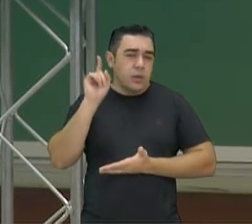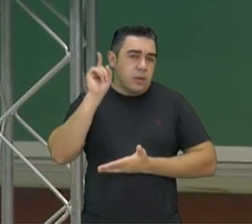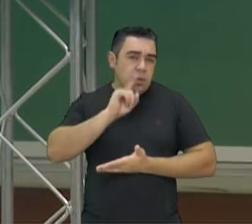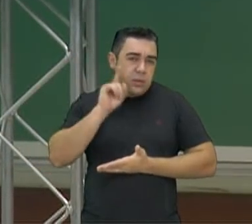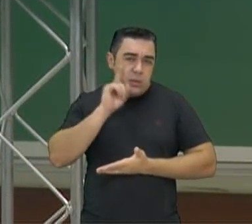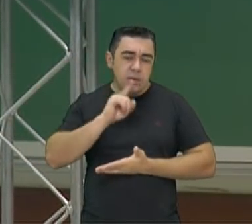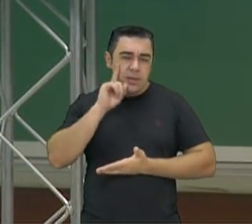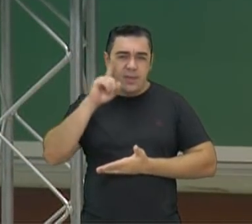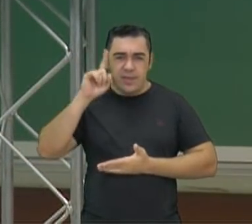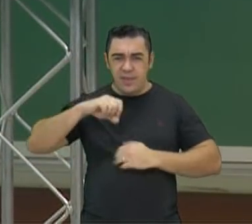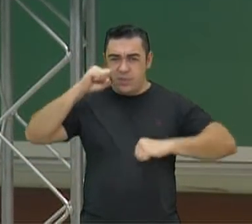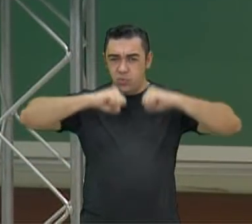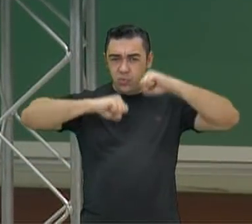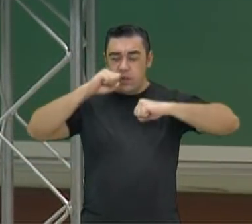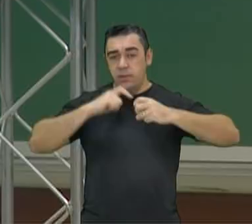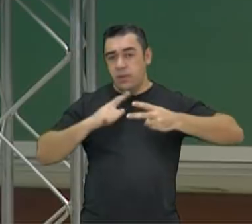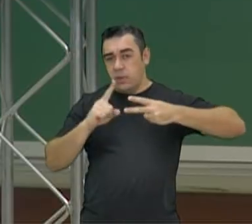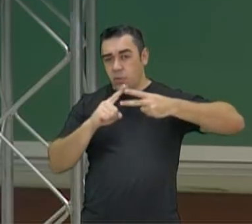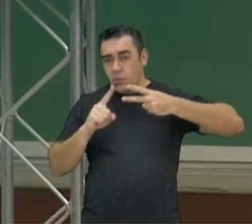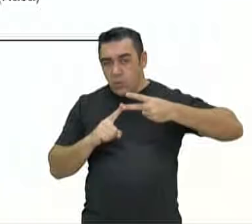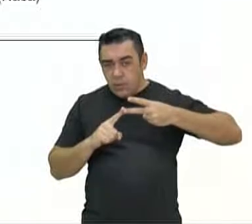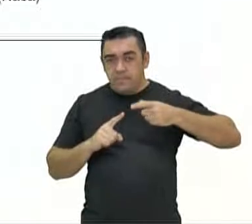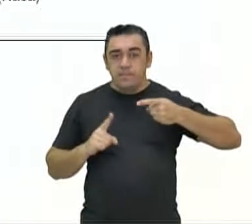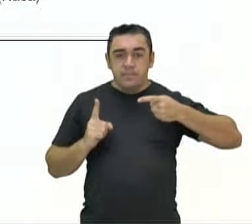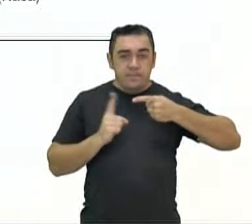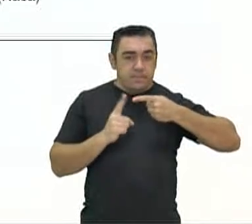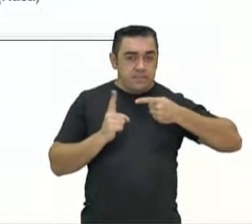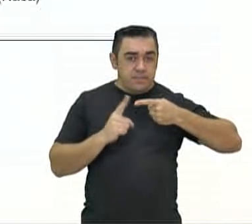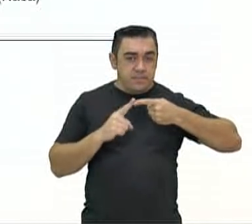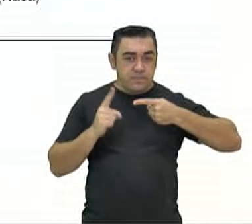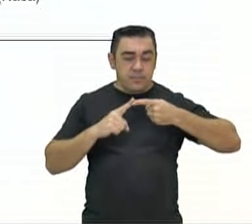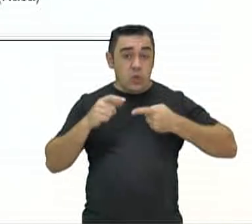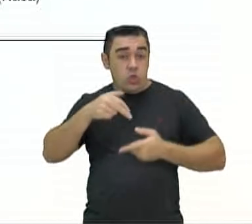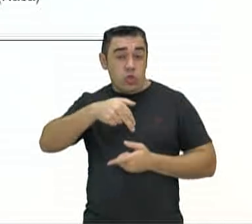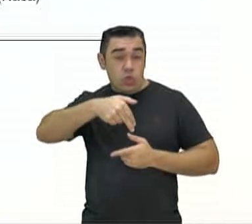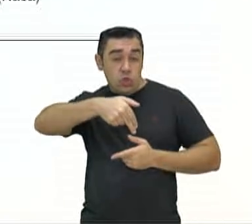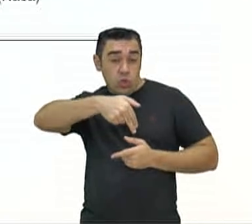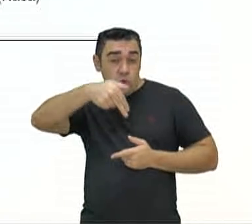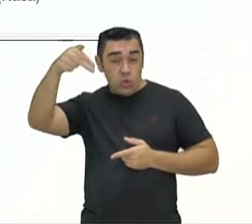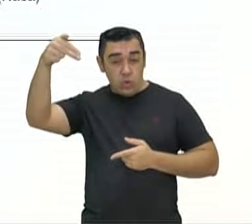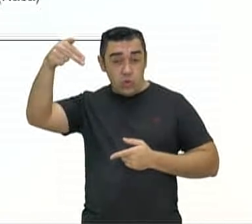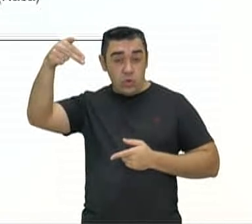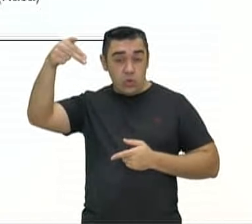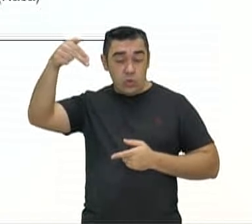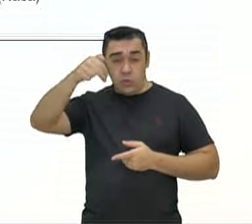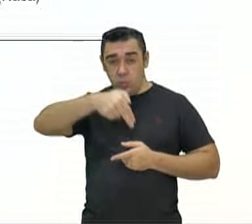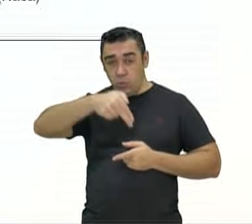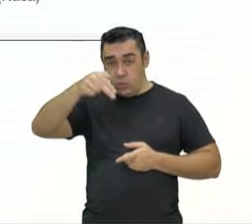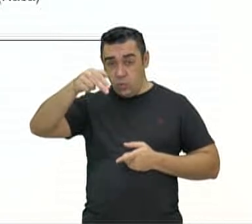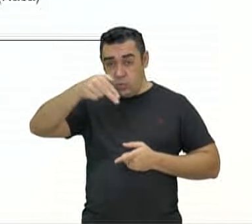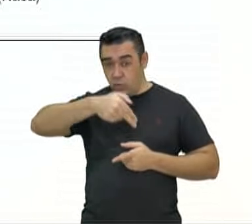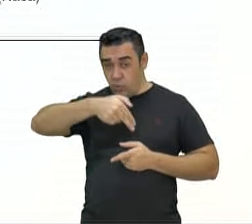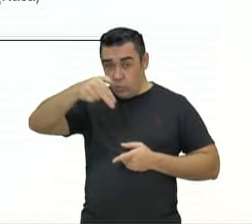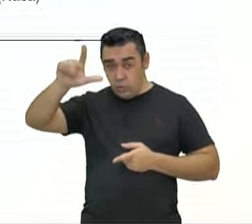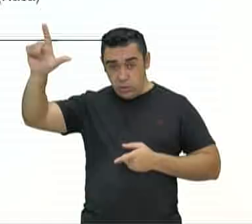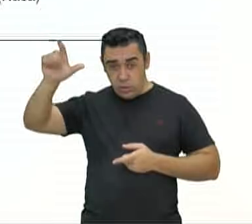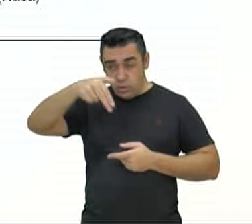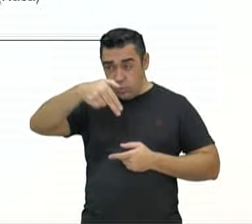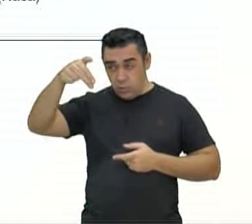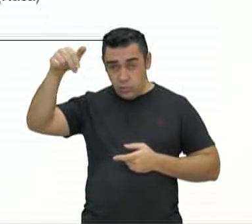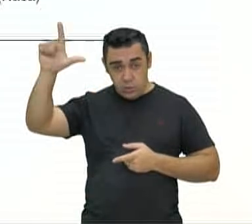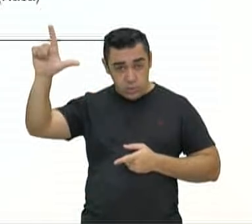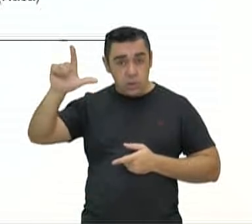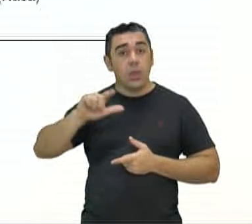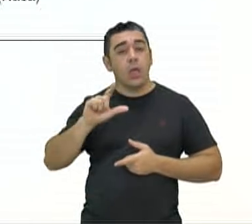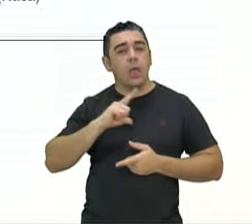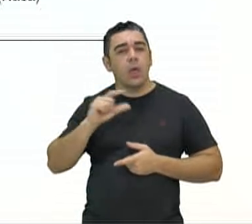enquanto meio industrial, 2 partes. Nós temos a parte aqui nordeste dos Estados Unidos, de novo, essa região nordeste aqui, ó, faz